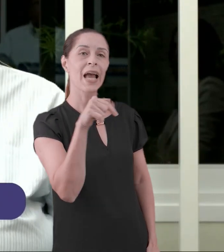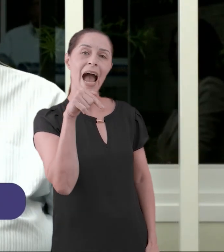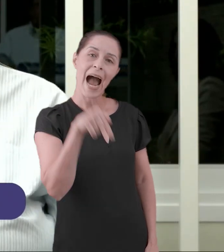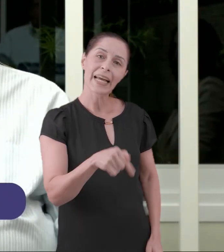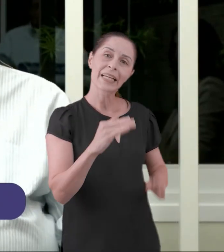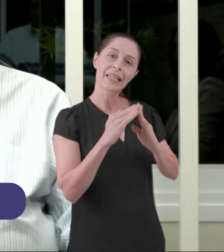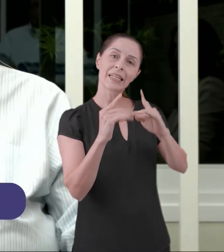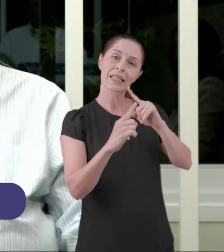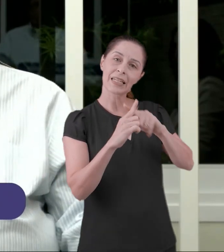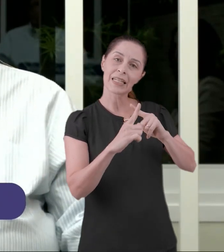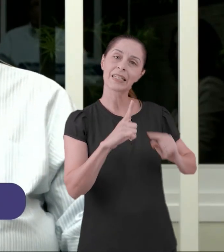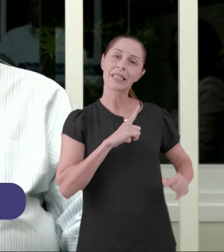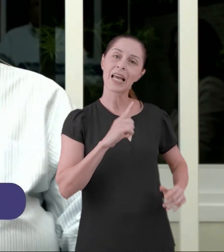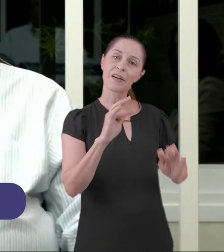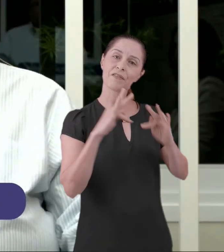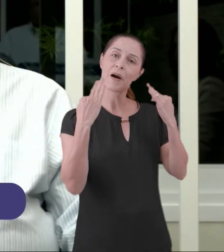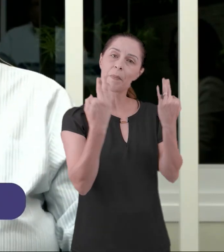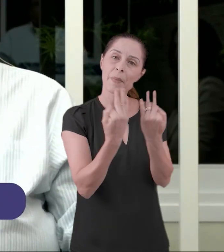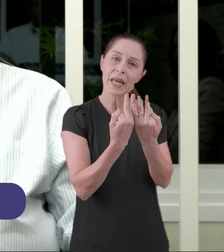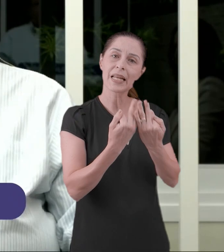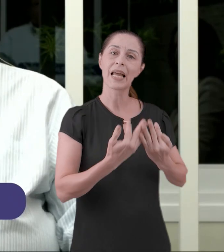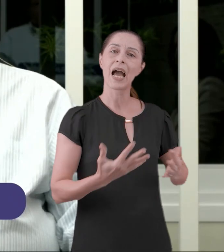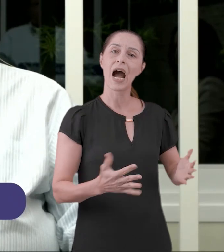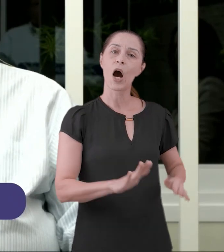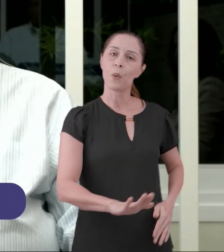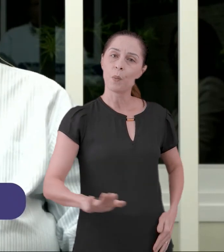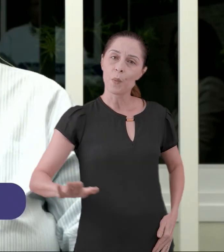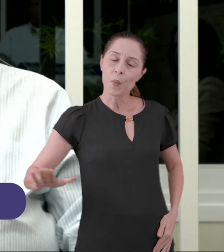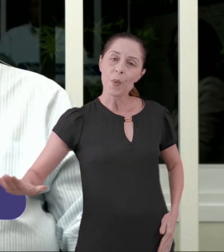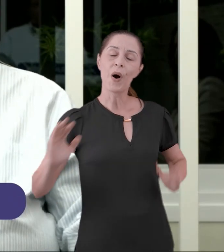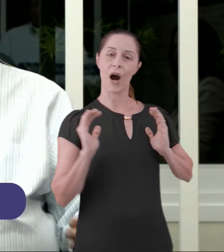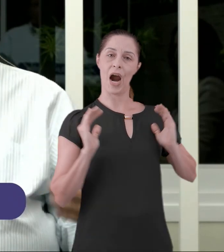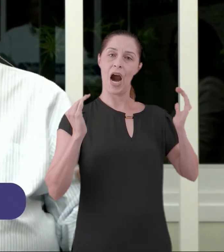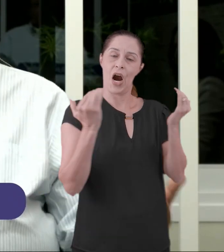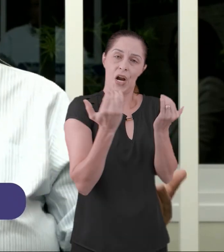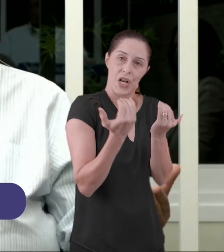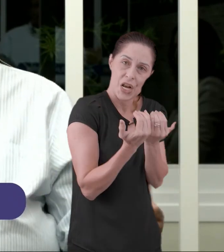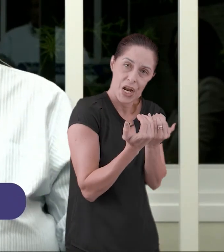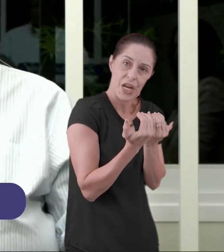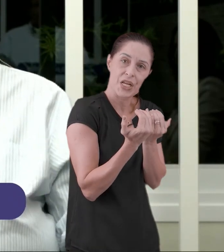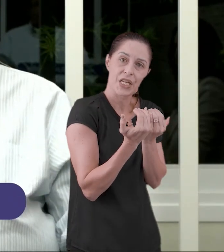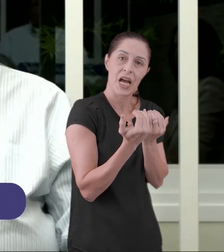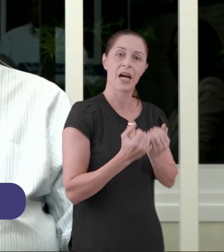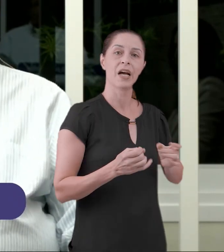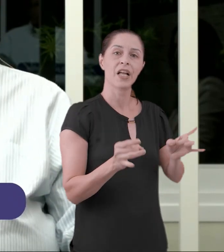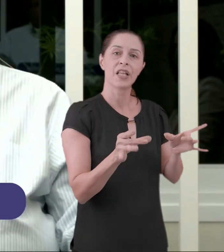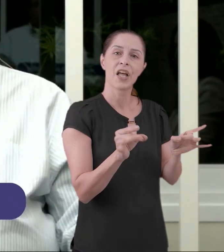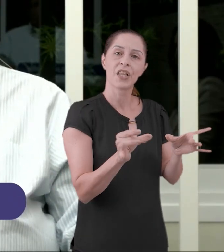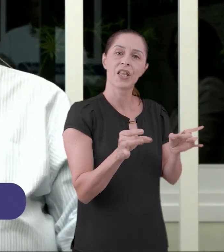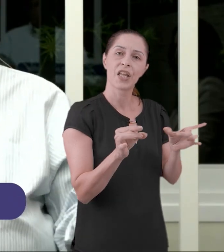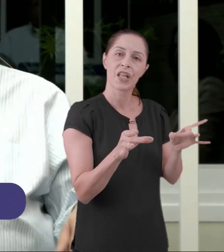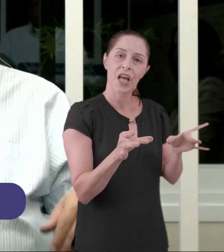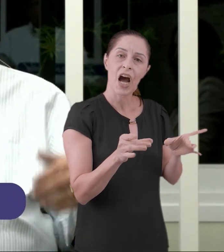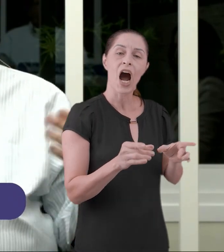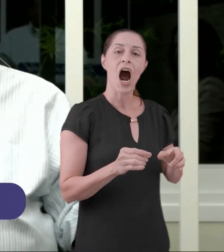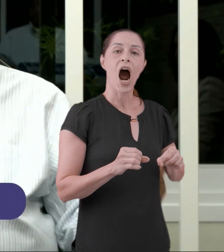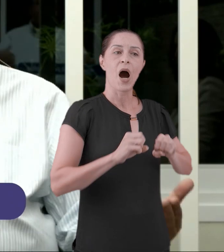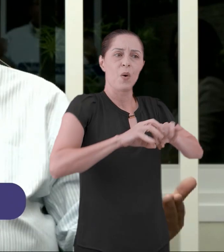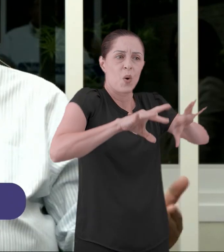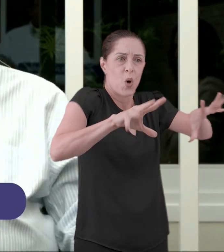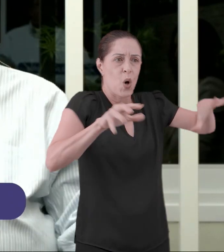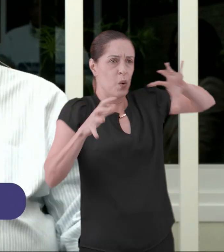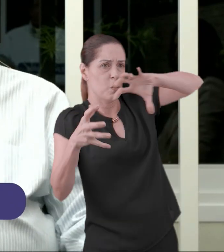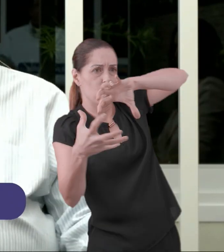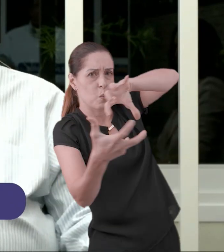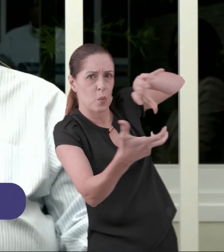uma criança autista e que tem uma atividade comercial, ficou